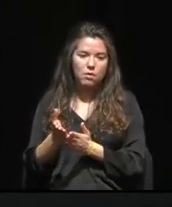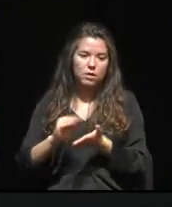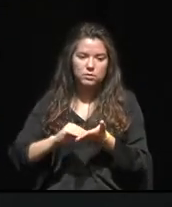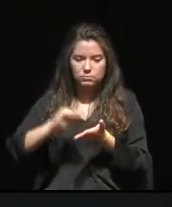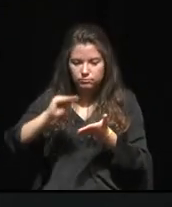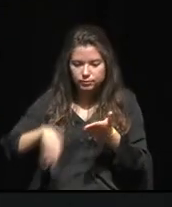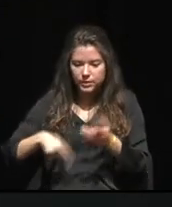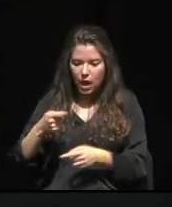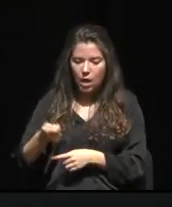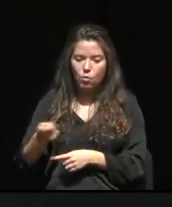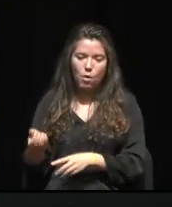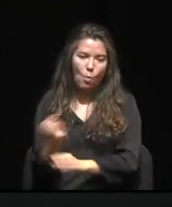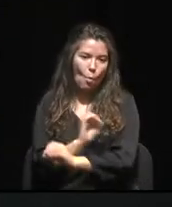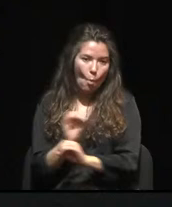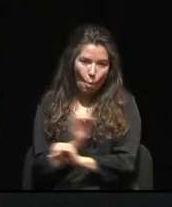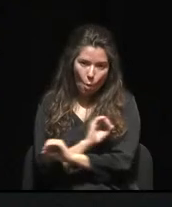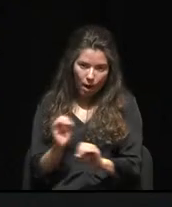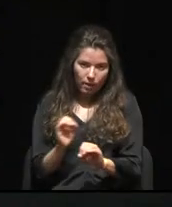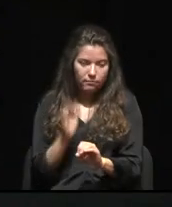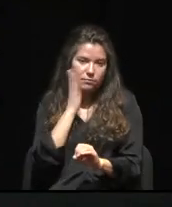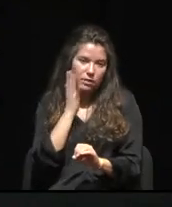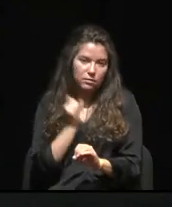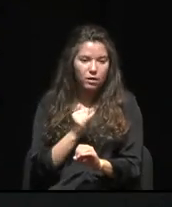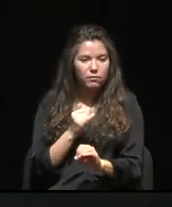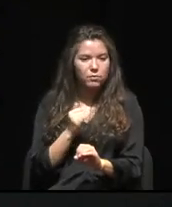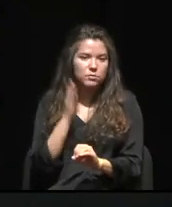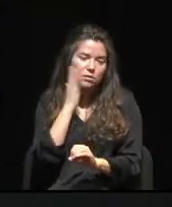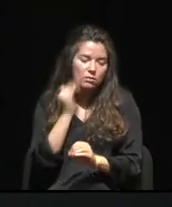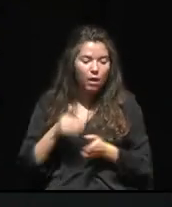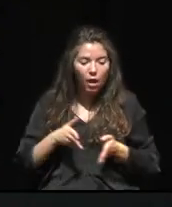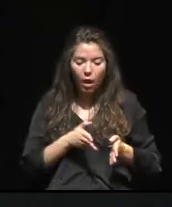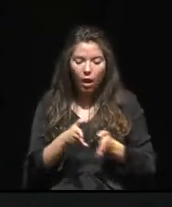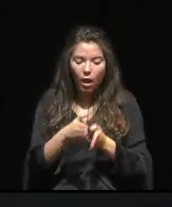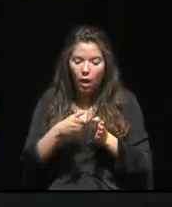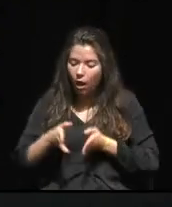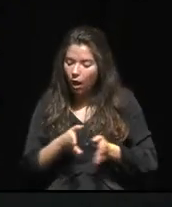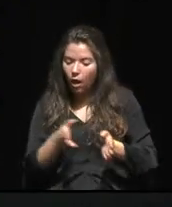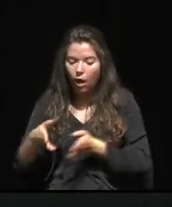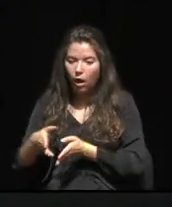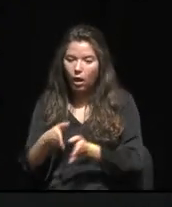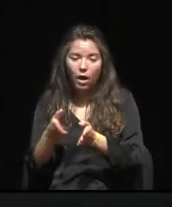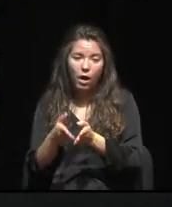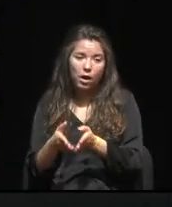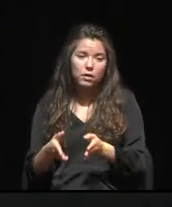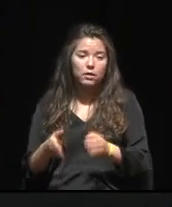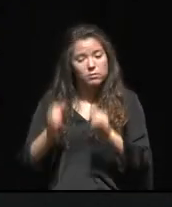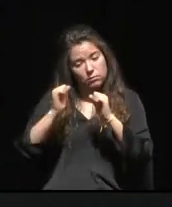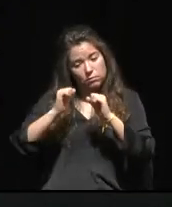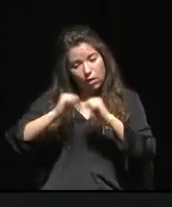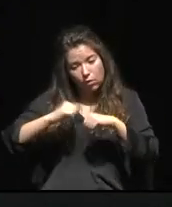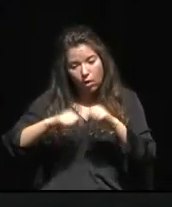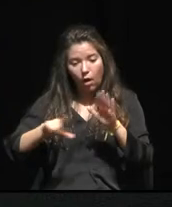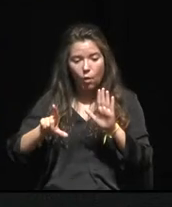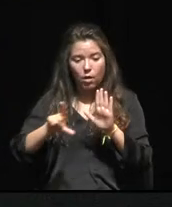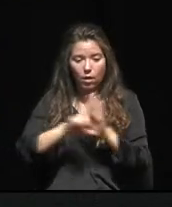concessionários e e e vamos os caminhos que forem necessários de acordo com a lei para poder viabilizar da melhor maneira e